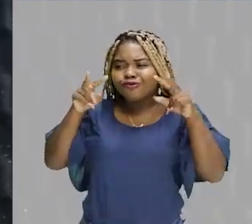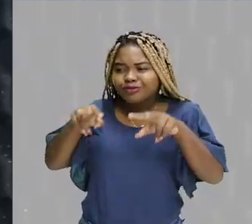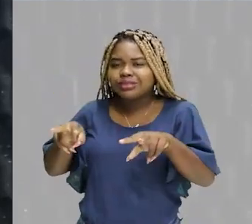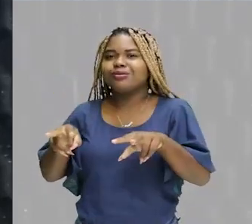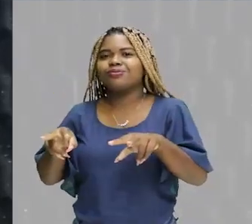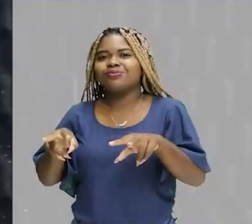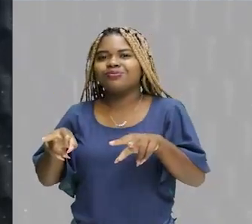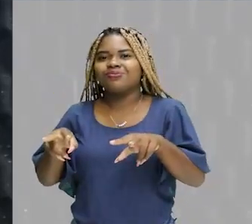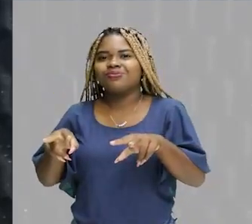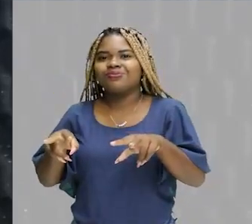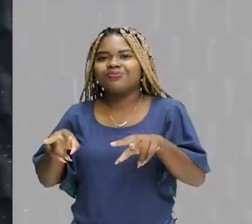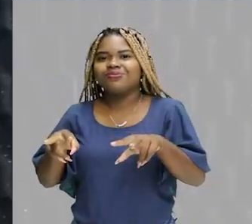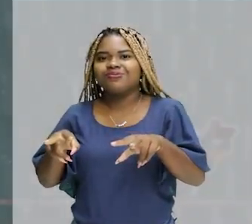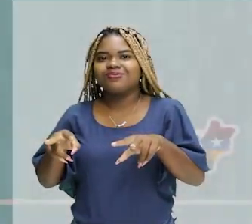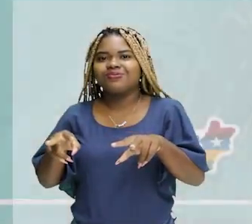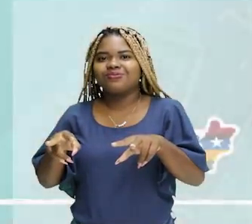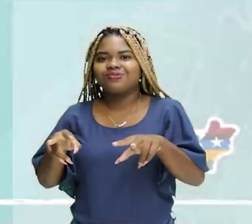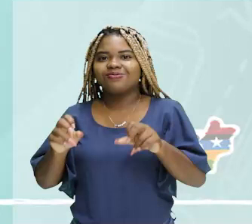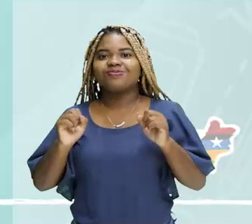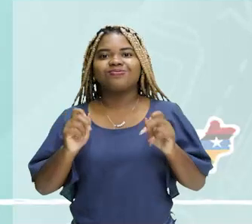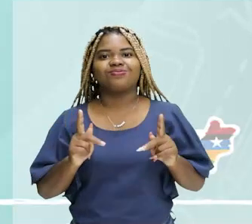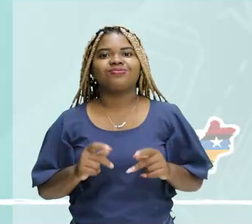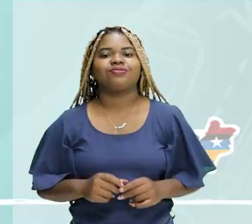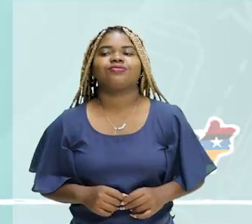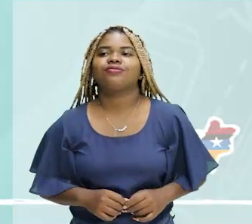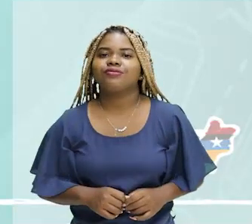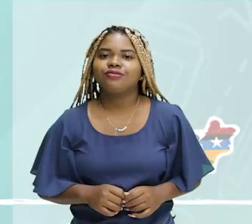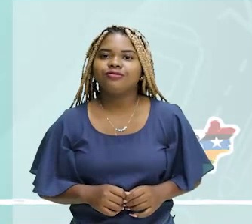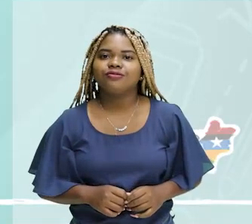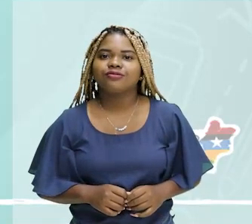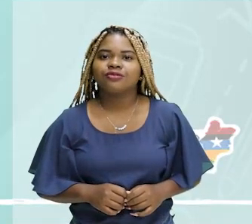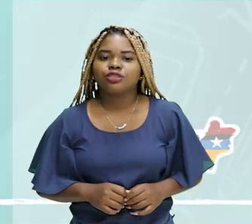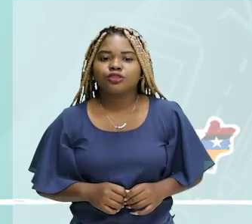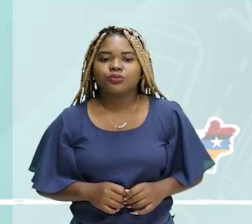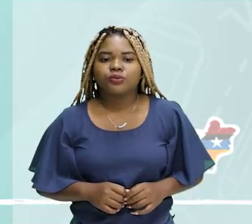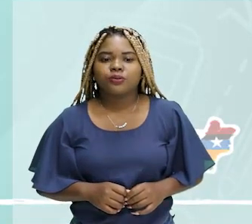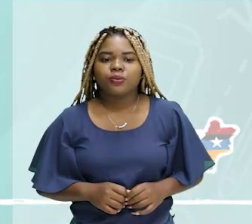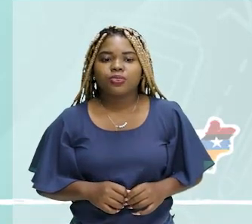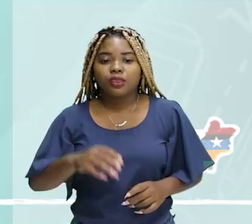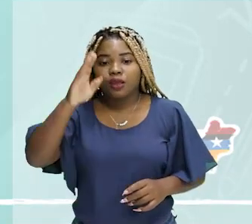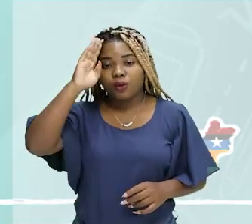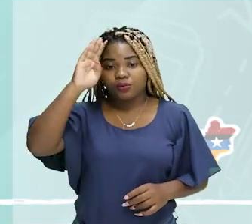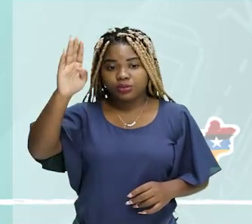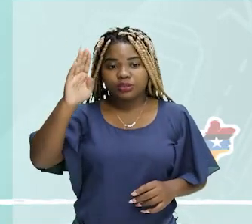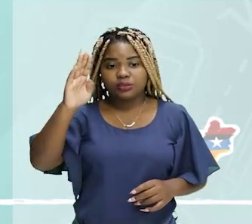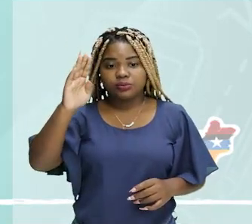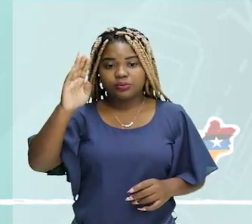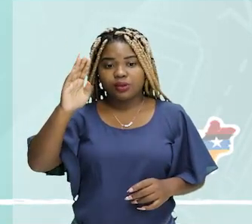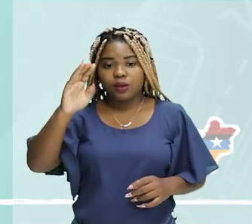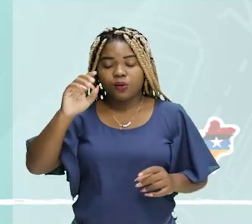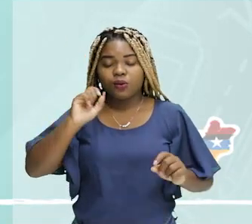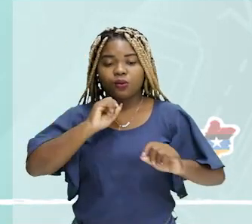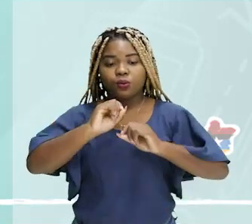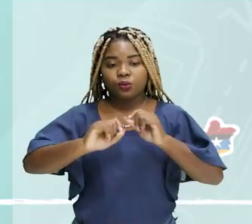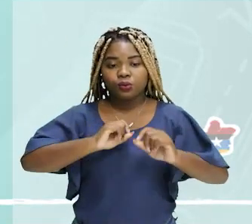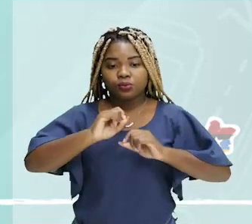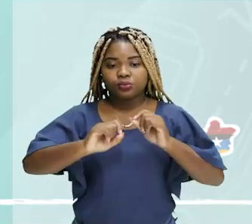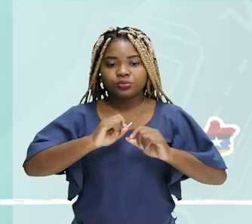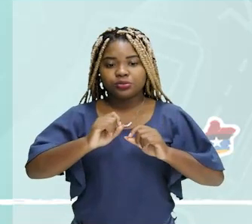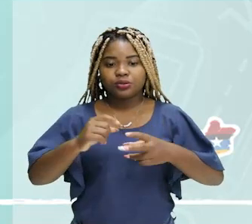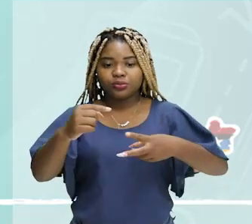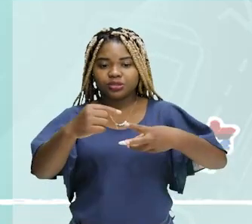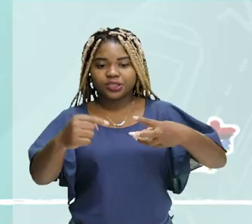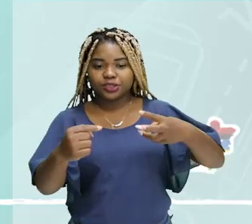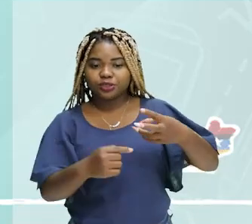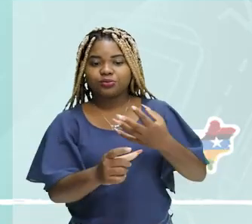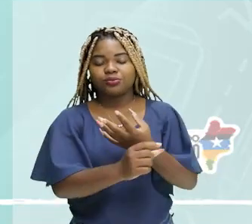traz para a sociologia urbana. Em outras palavras, a questão principal, central, para esses